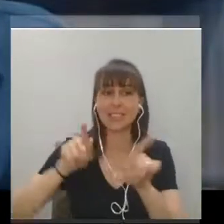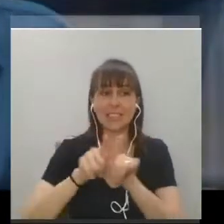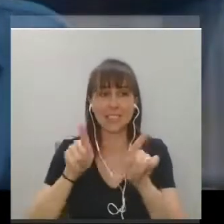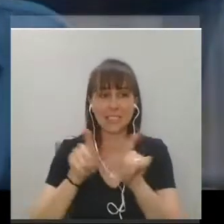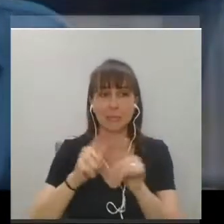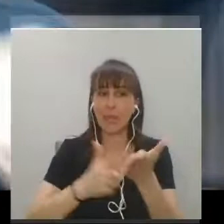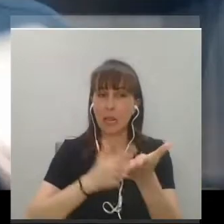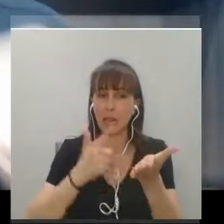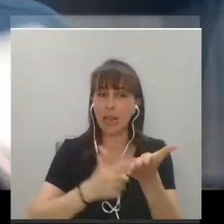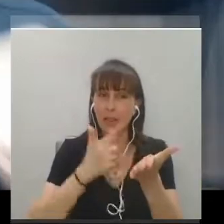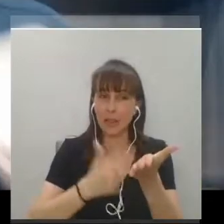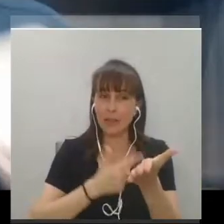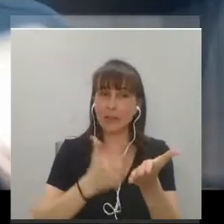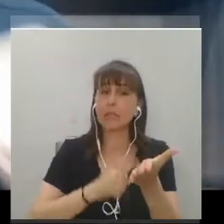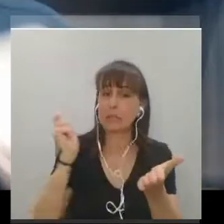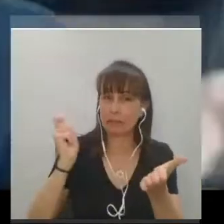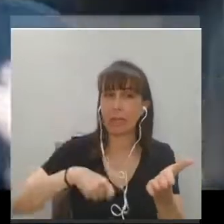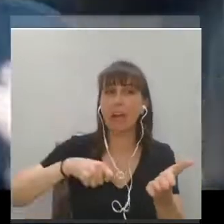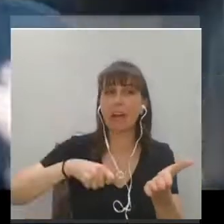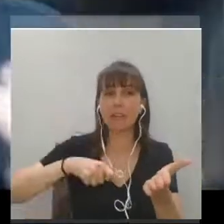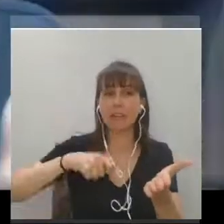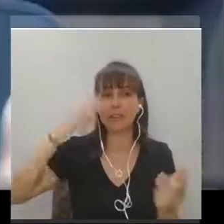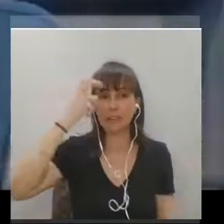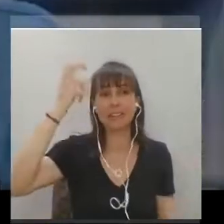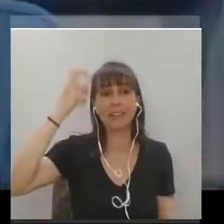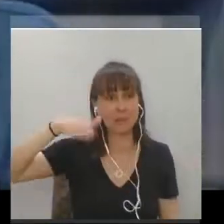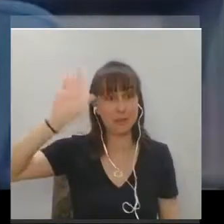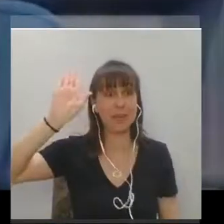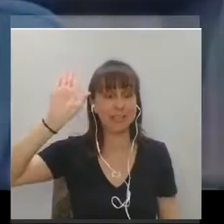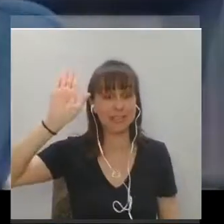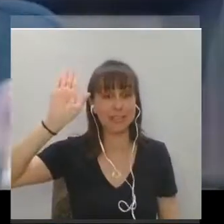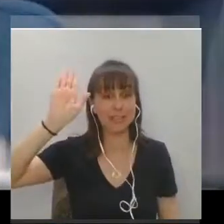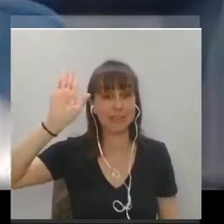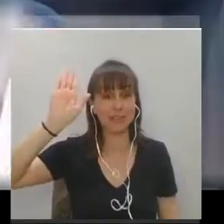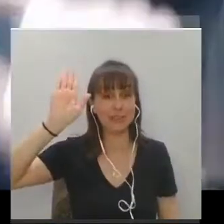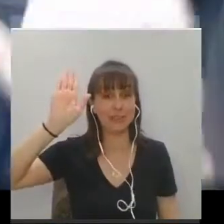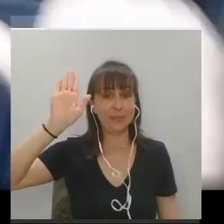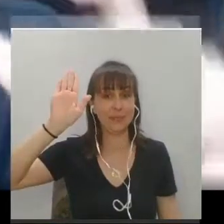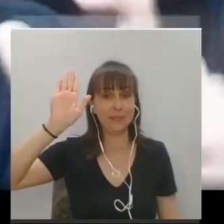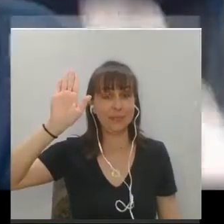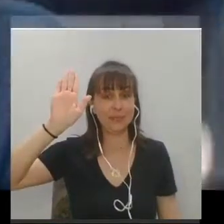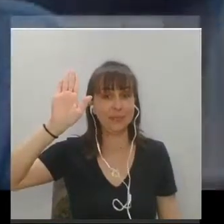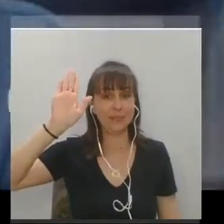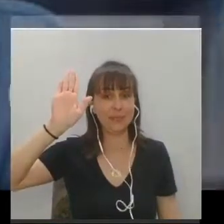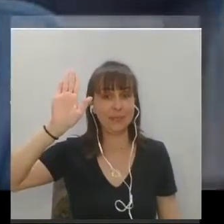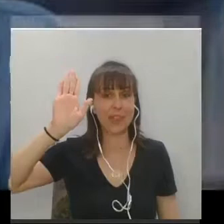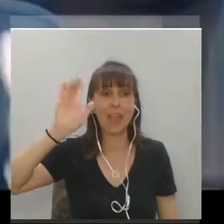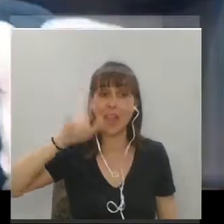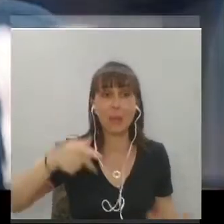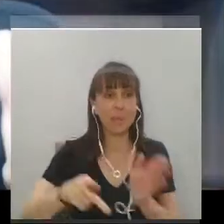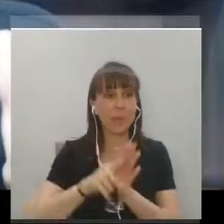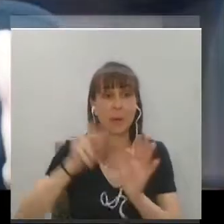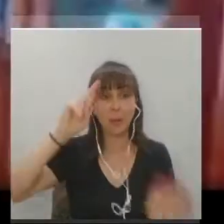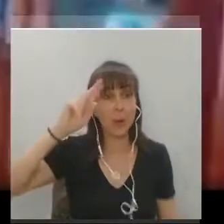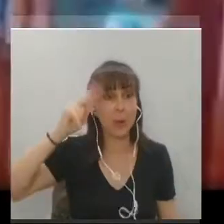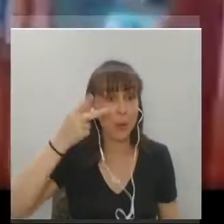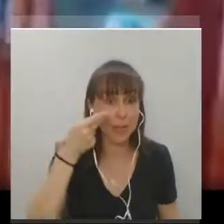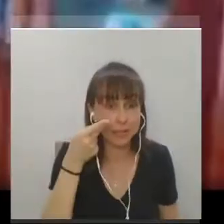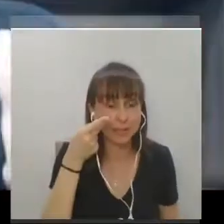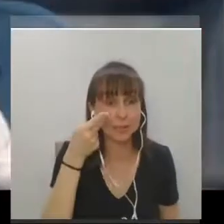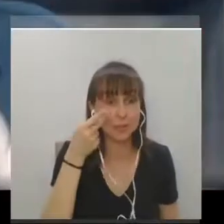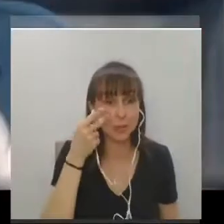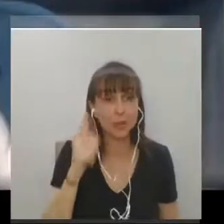inteligente. Então, a primeira pergunta é essa: como me tornar uma pessoa mais inteligente? Né? Isso é um reconhecimento de que nós